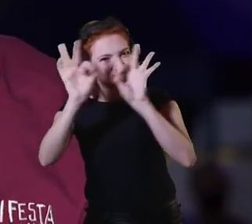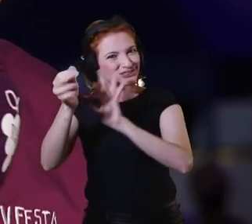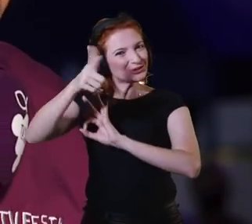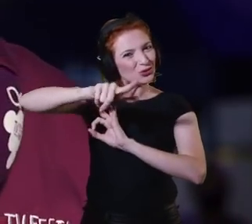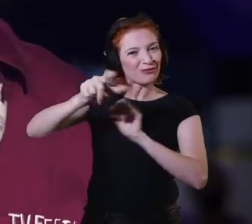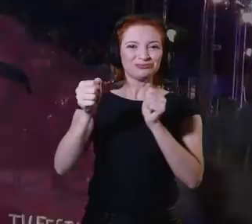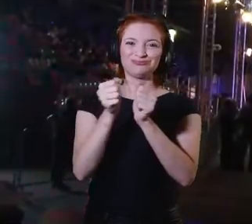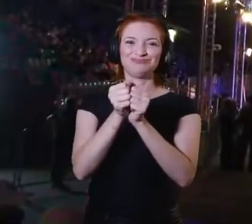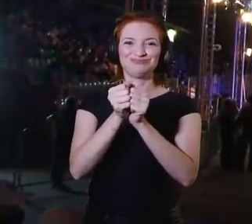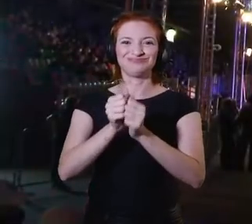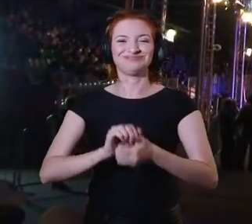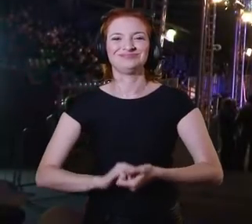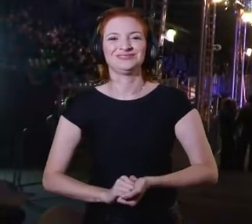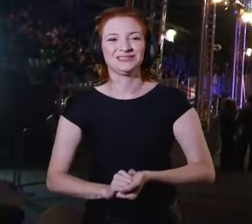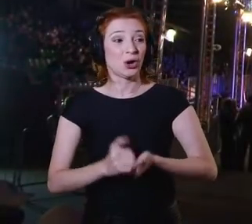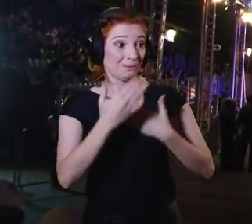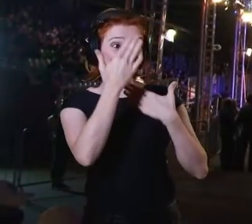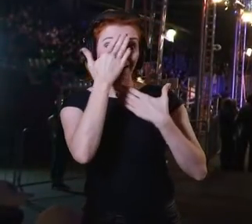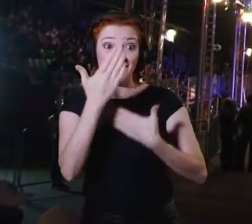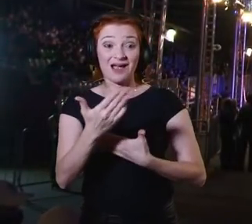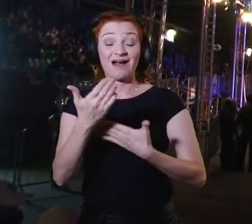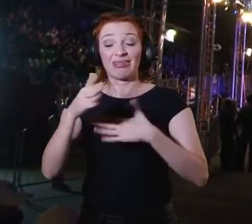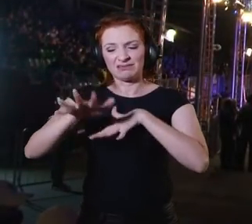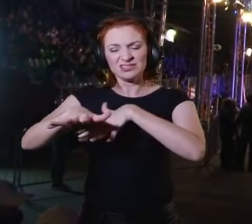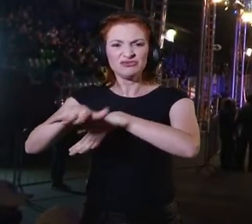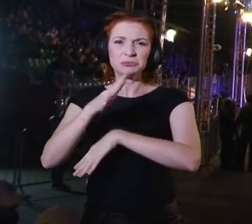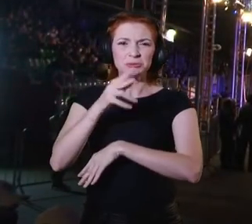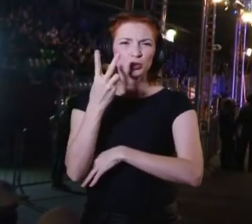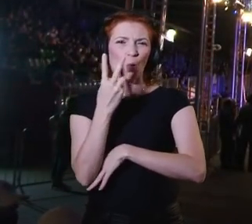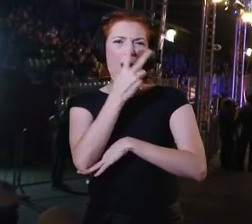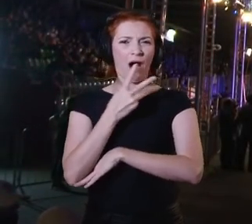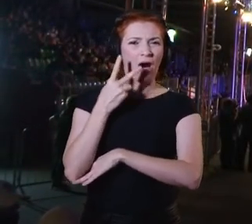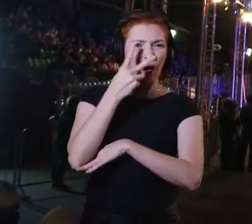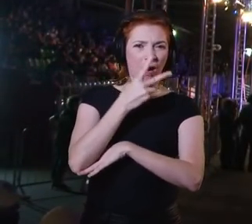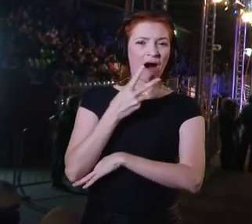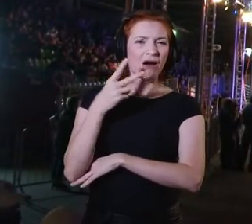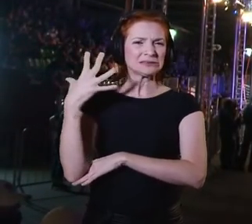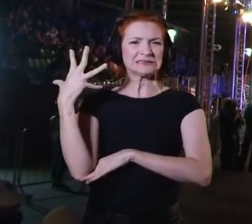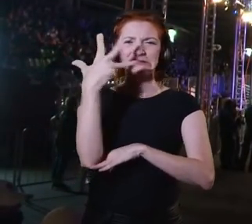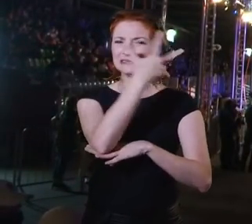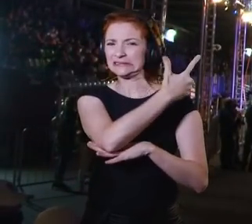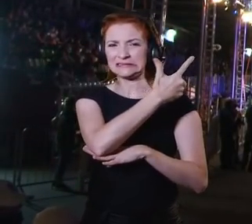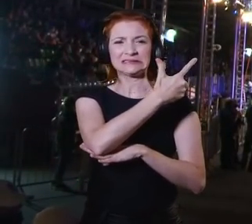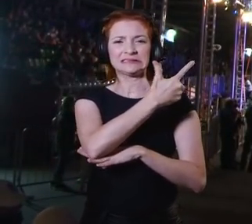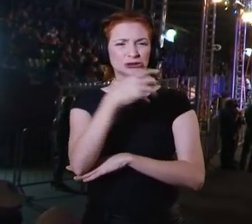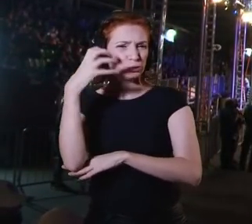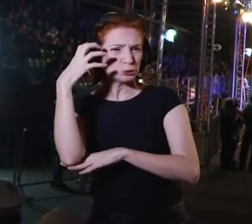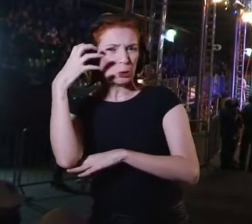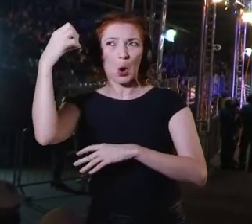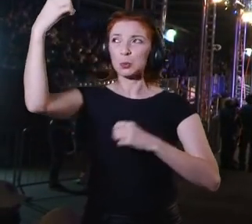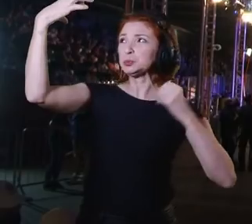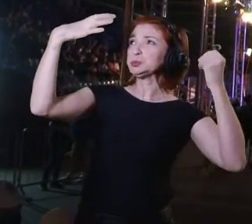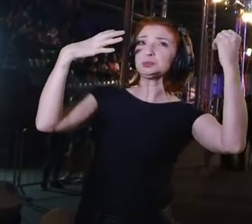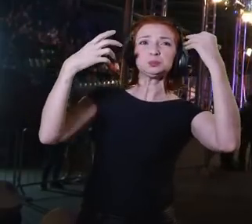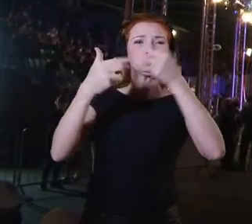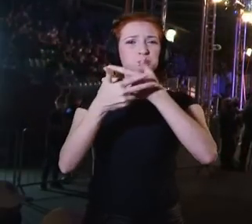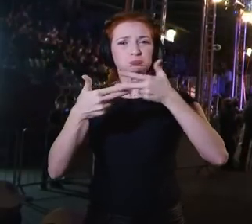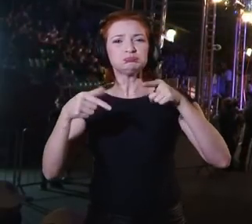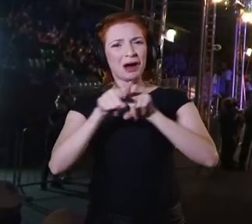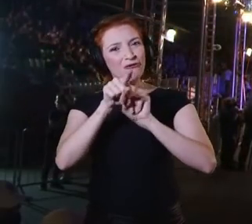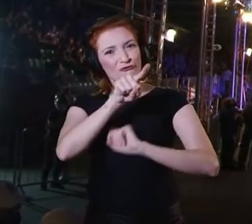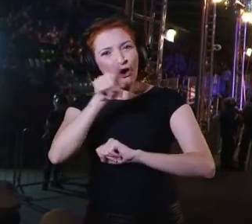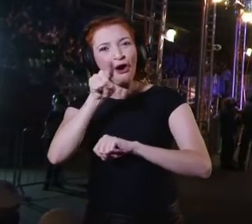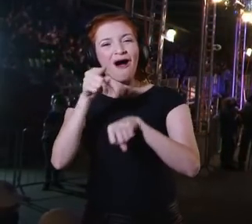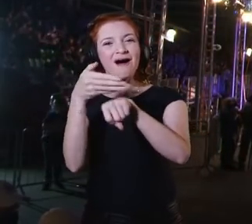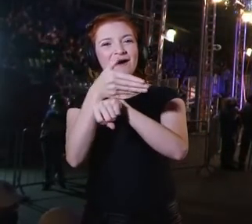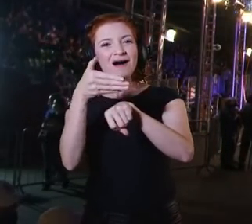Thales. Cleberson, obrigado. É um desfile que dura cerca de 2 horas, com belas imagens, com som e luz e com a sua participação.